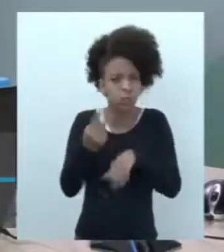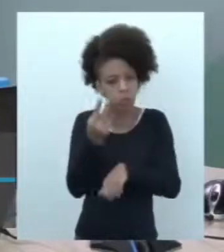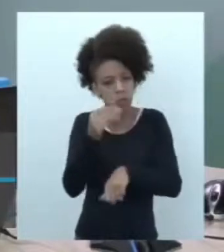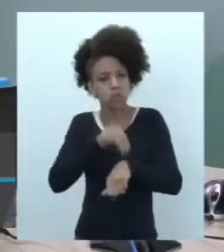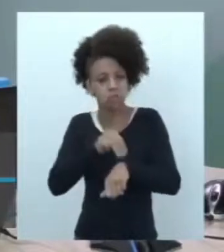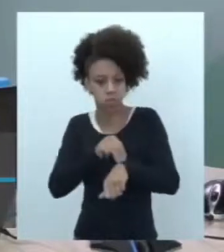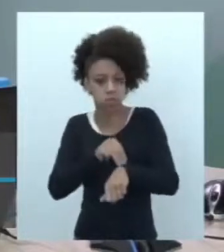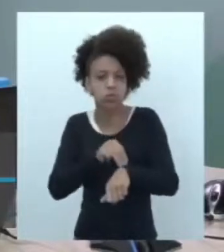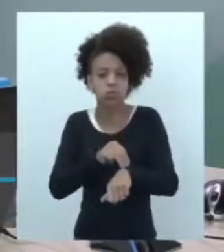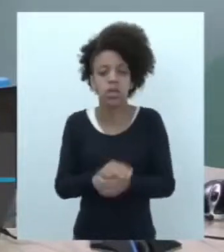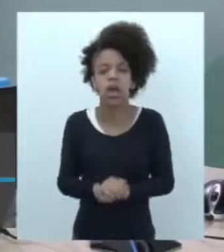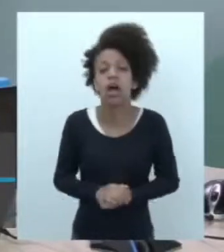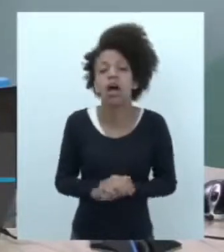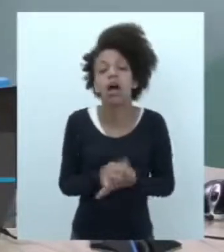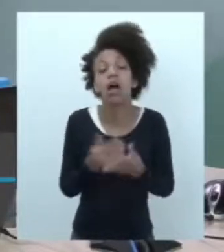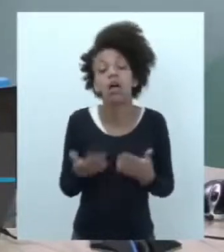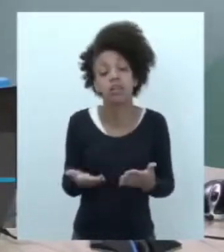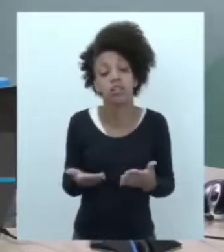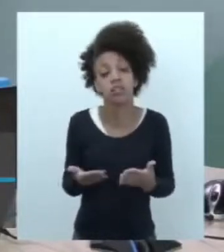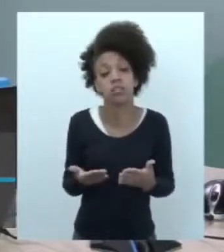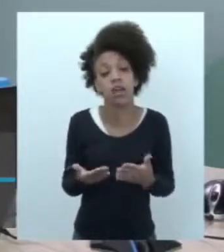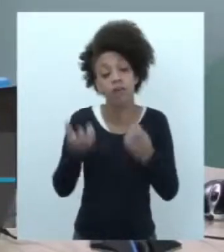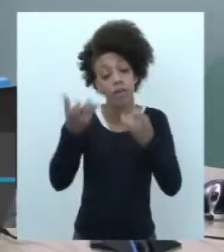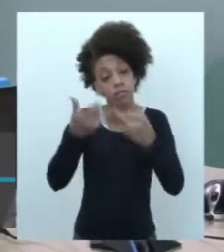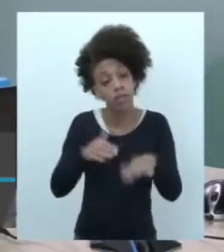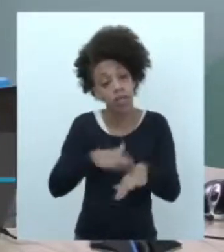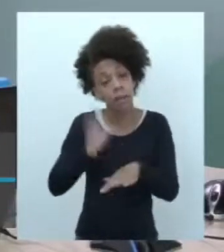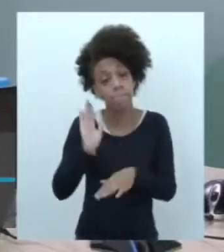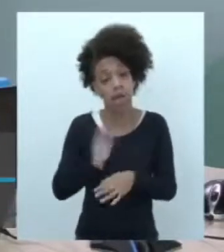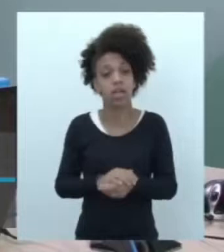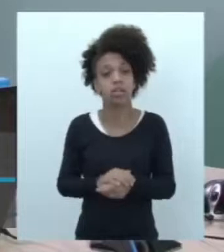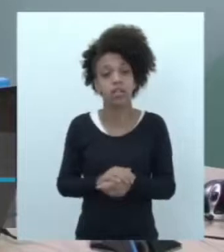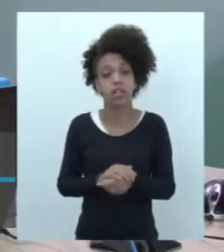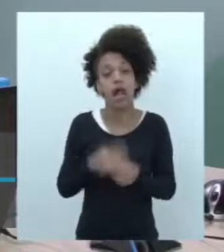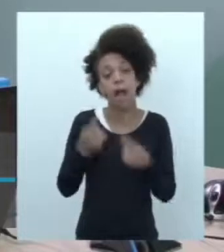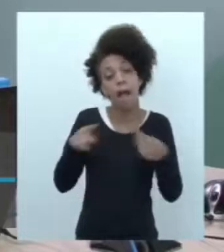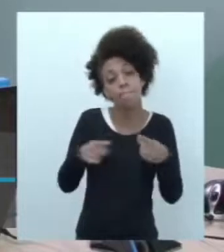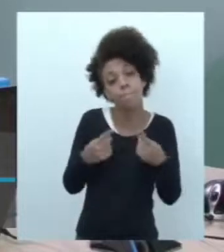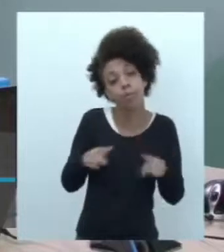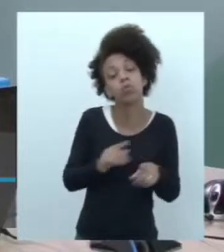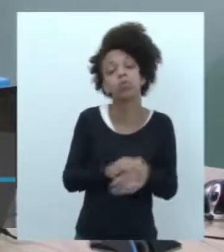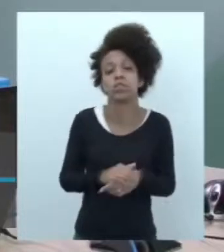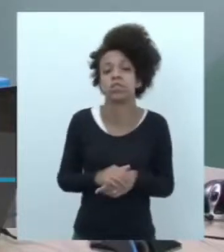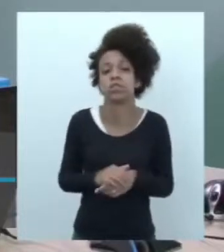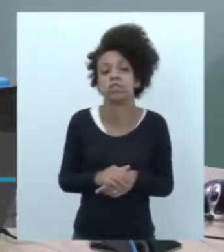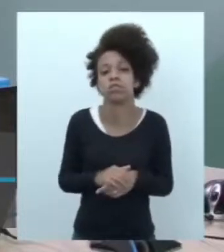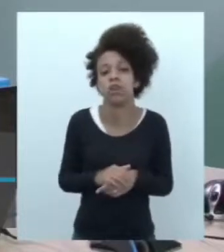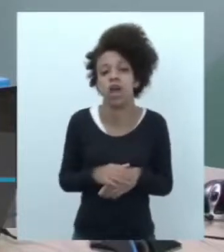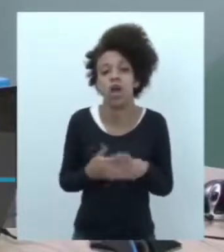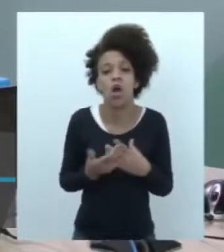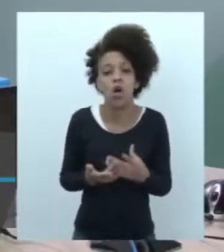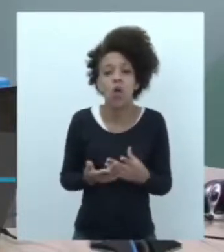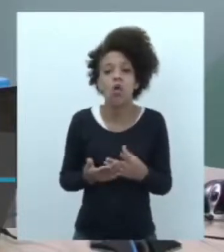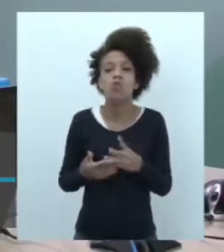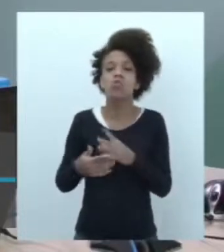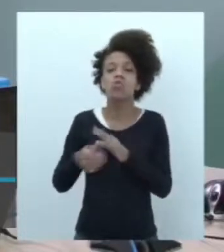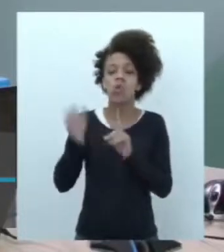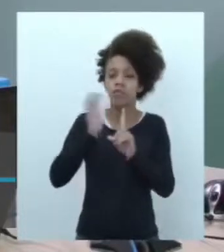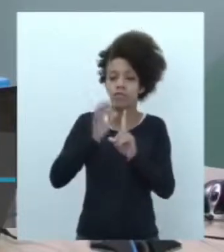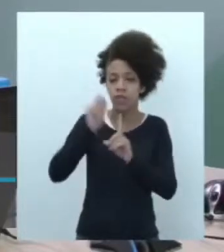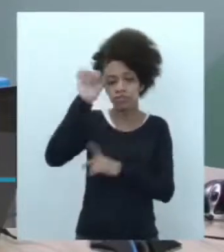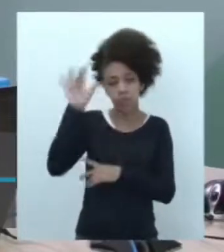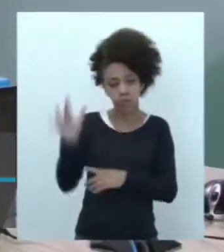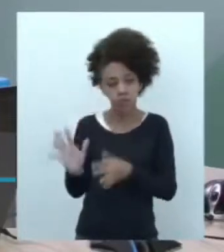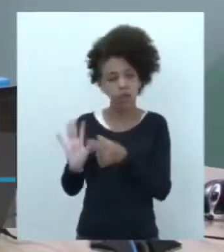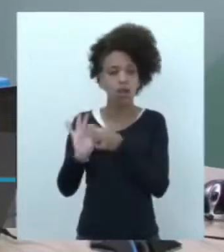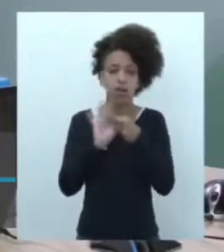minutos e 39, que vai falar um pouquinho mais sobre a música, né, com matrizes africanas e a relação